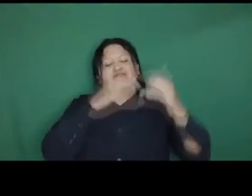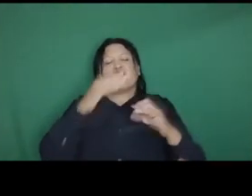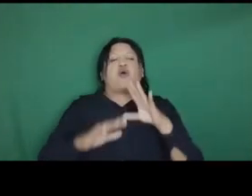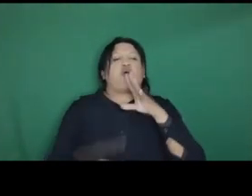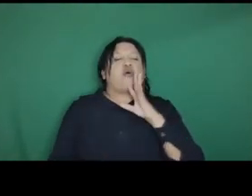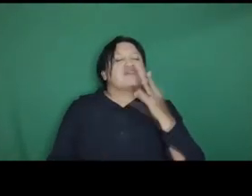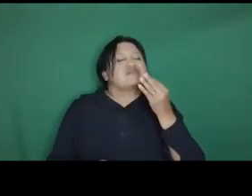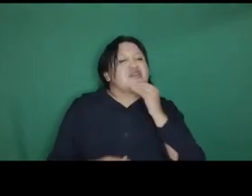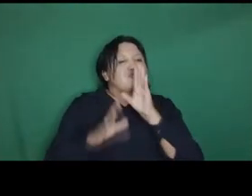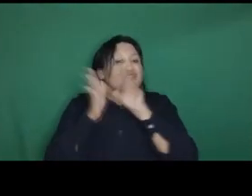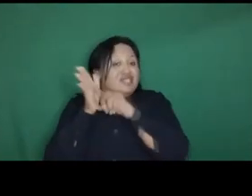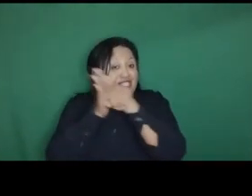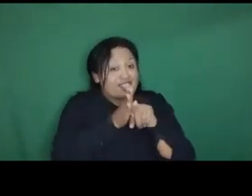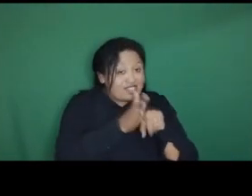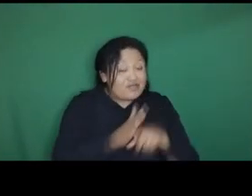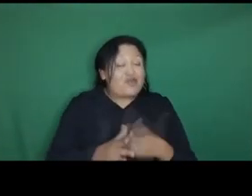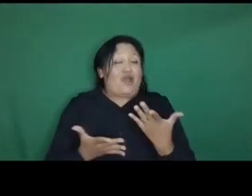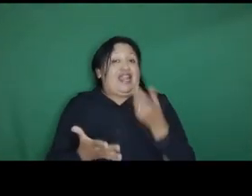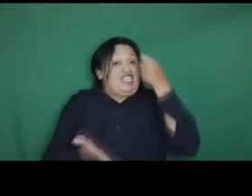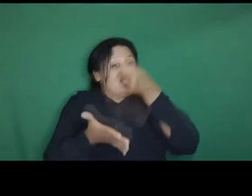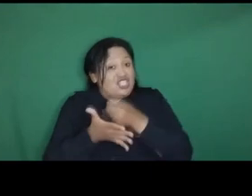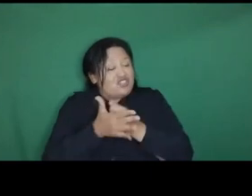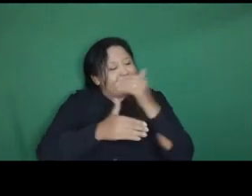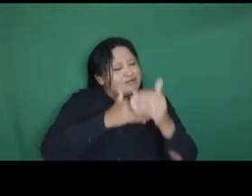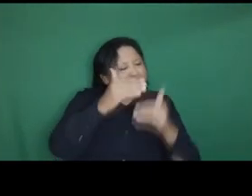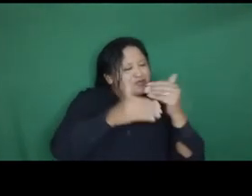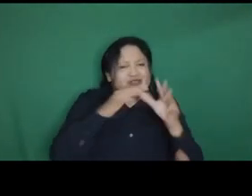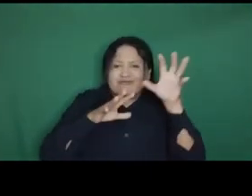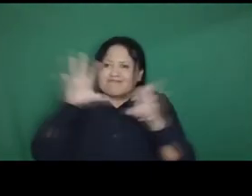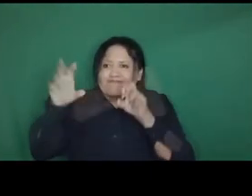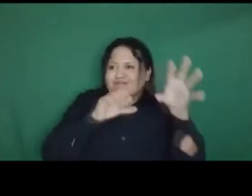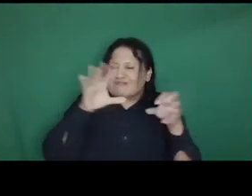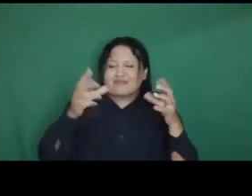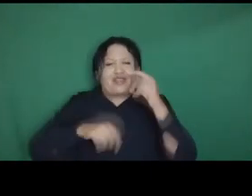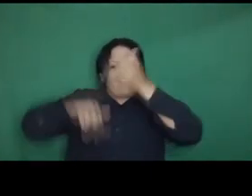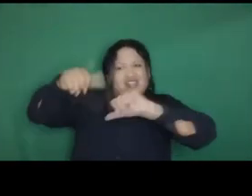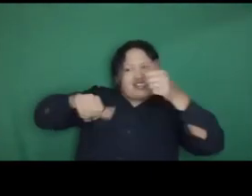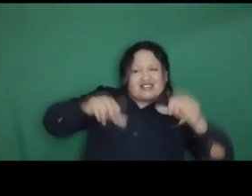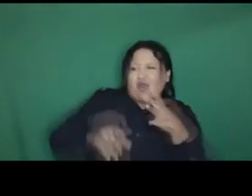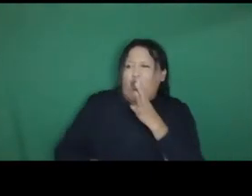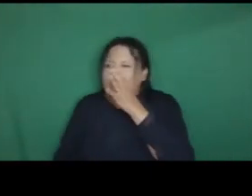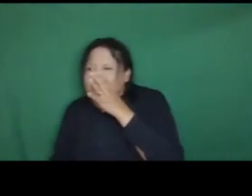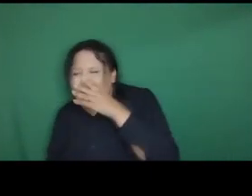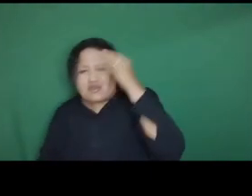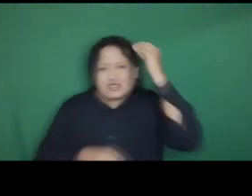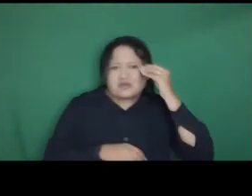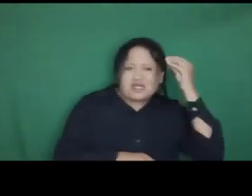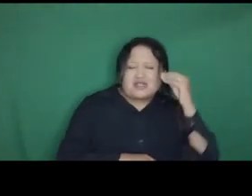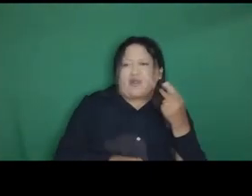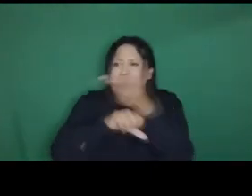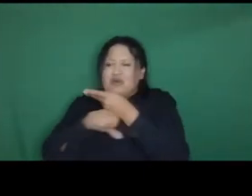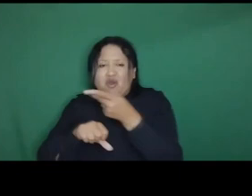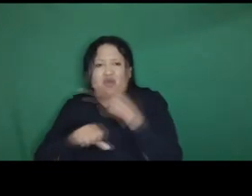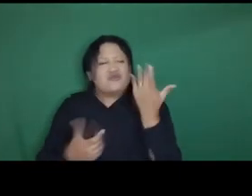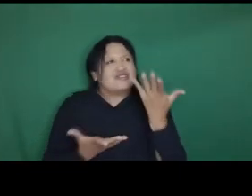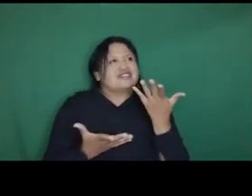etapas coletados faça observação faça experiência pessoas que solucionar problemas com base